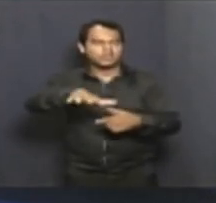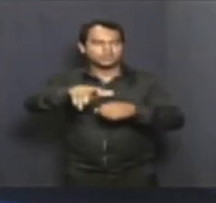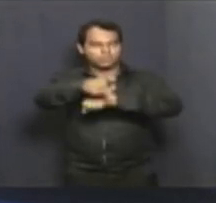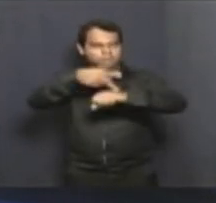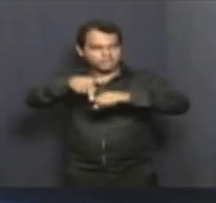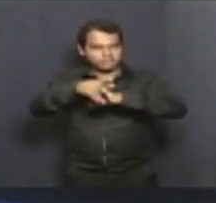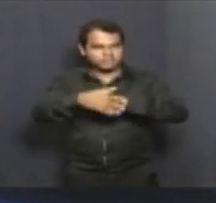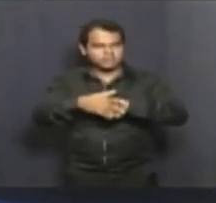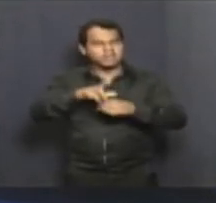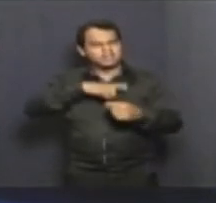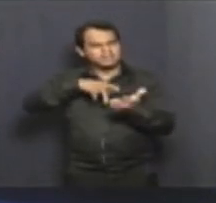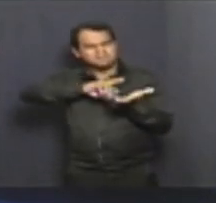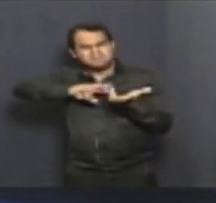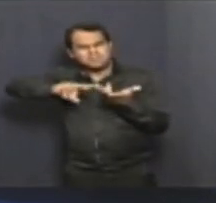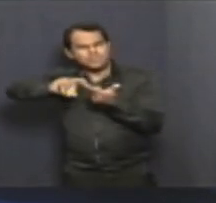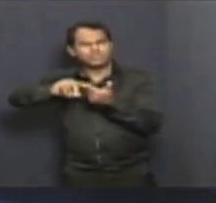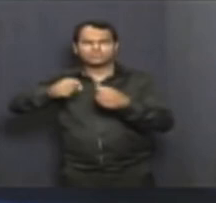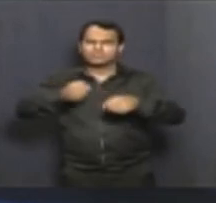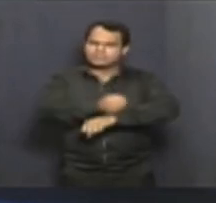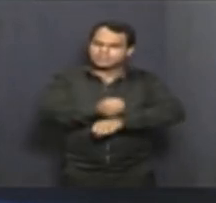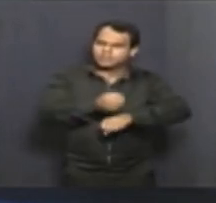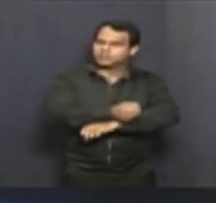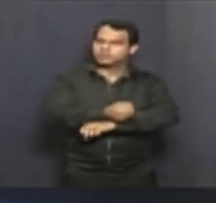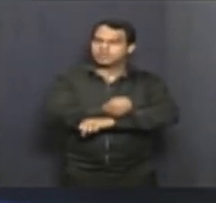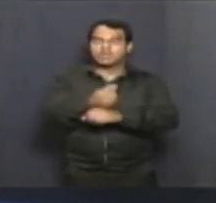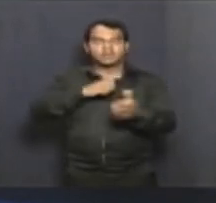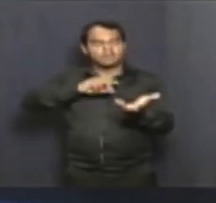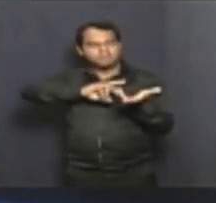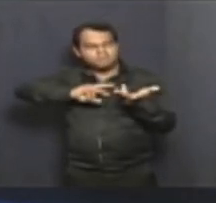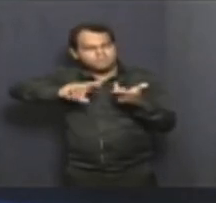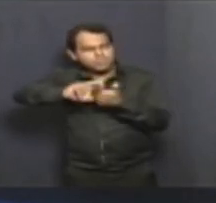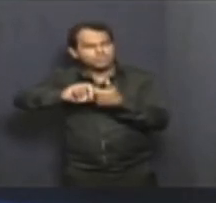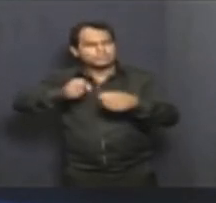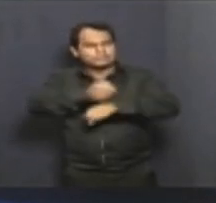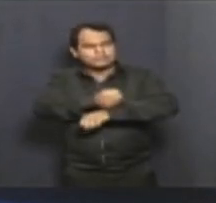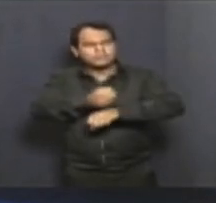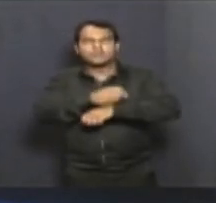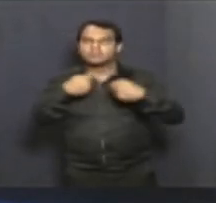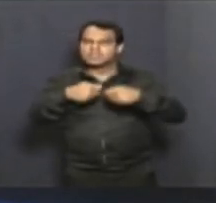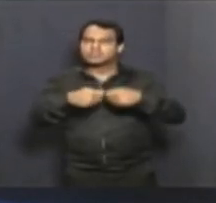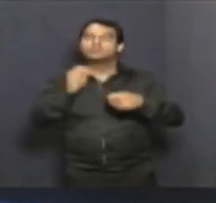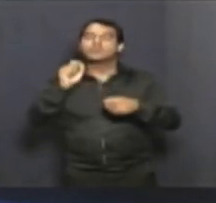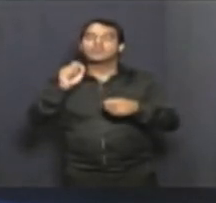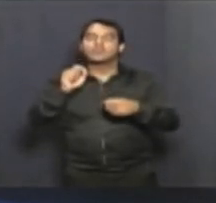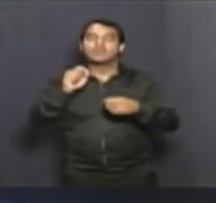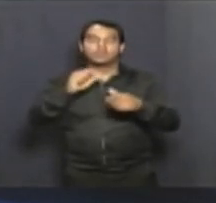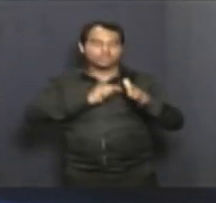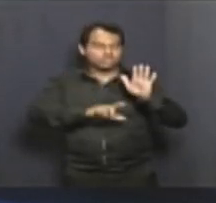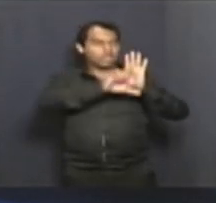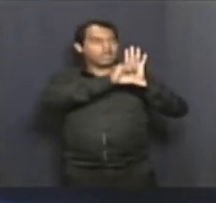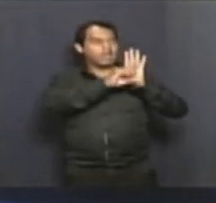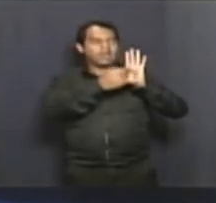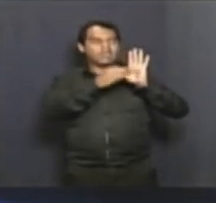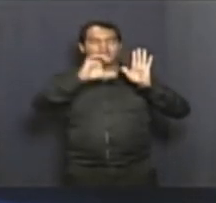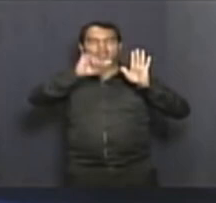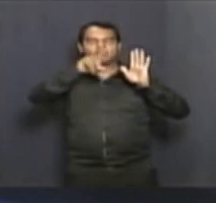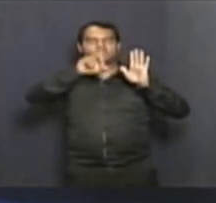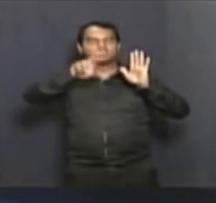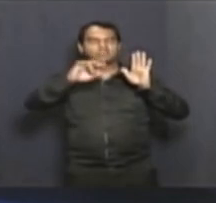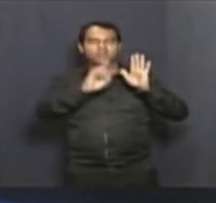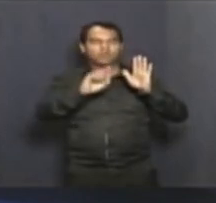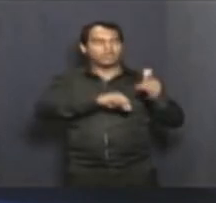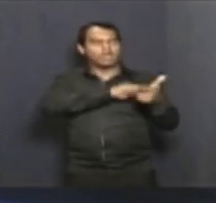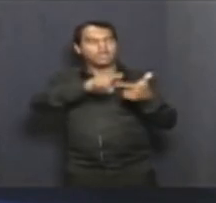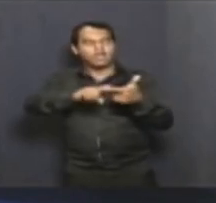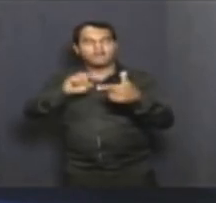muitos os desafios que nós temos pela frente são muitos os desafios que nós temos que enfrentar não só com relação à questão da lei kandir é questão da geração de